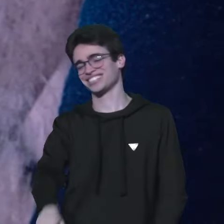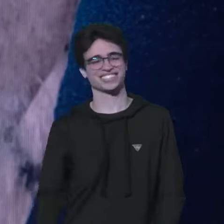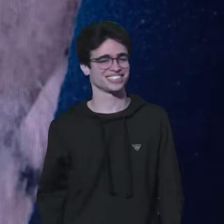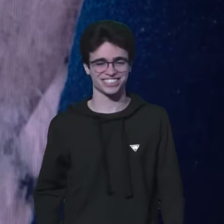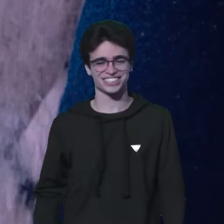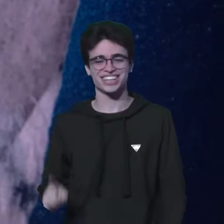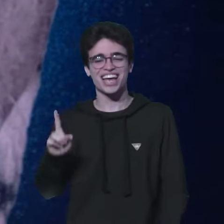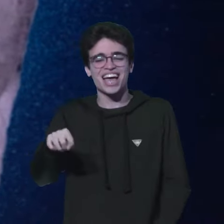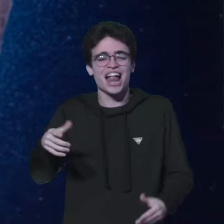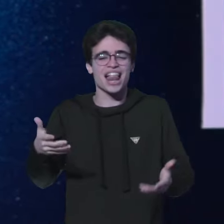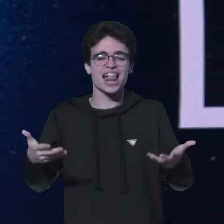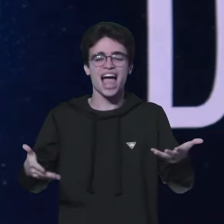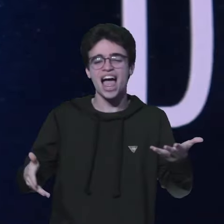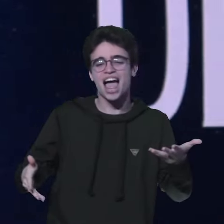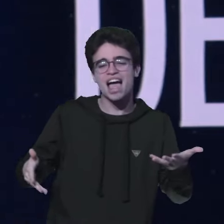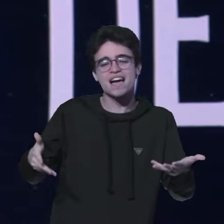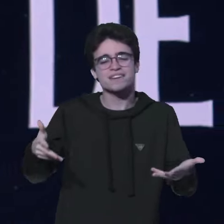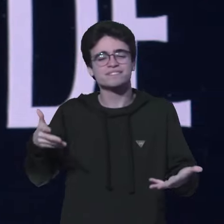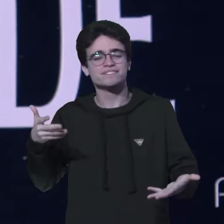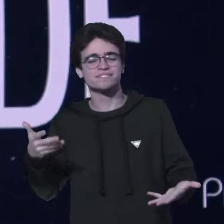É de maneiras sutis.